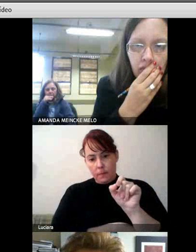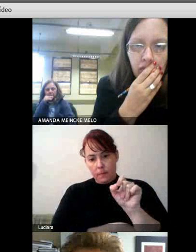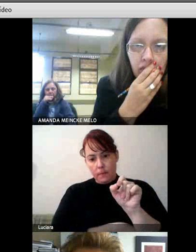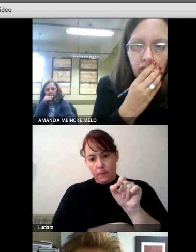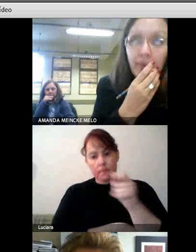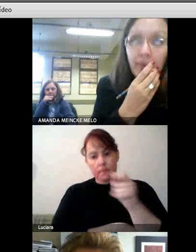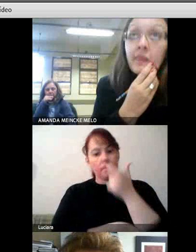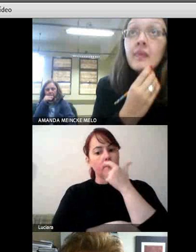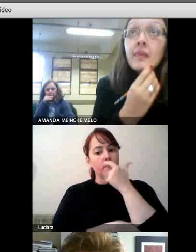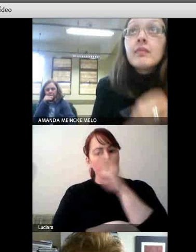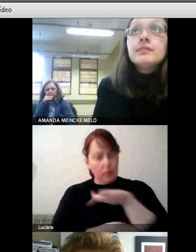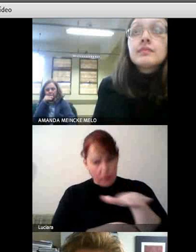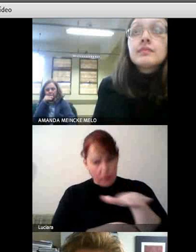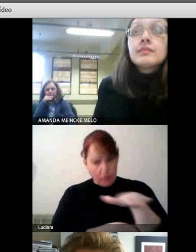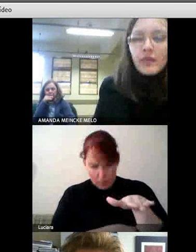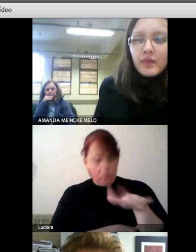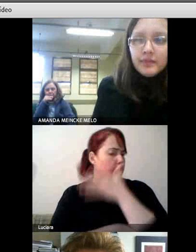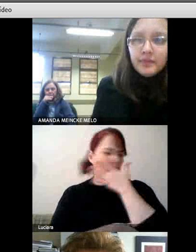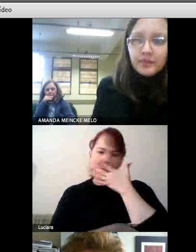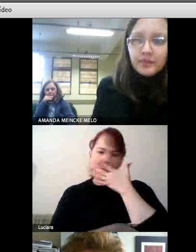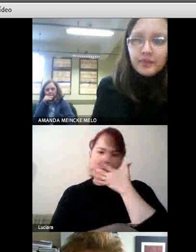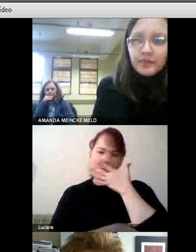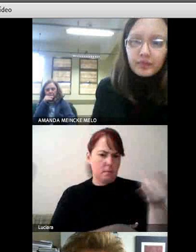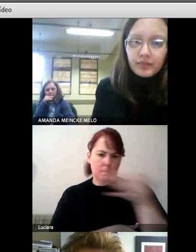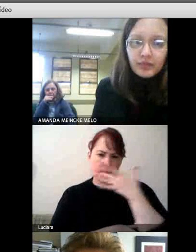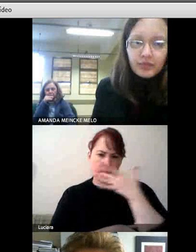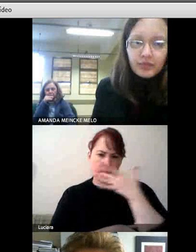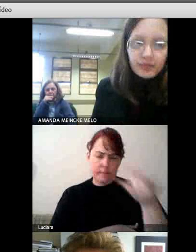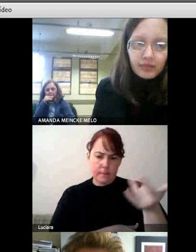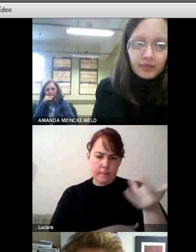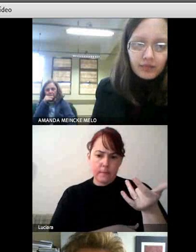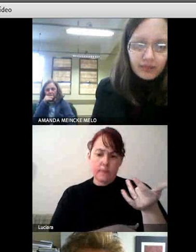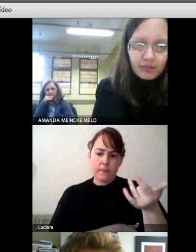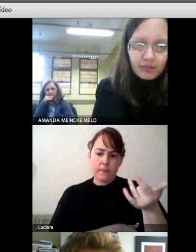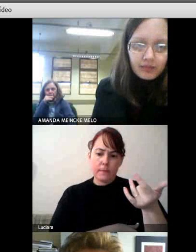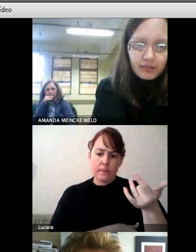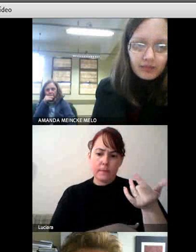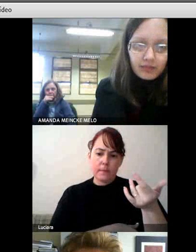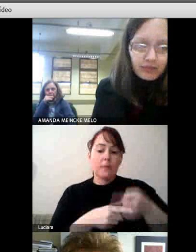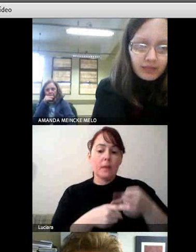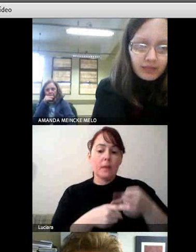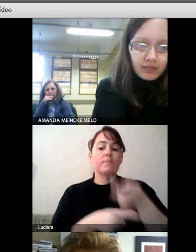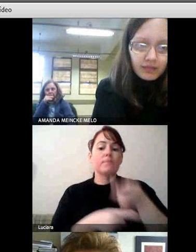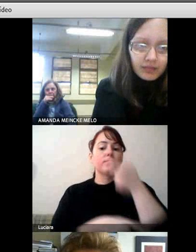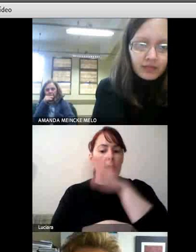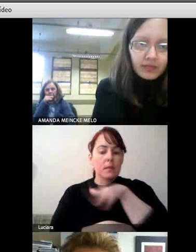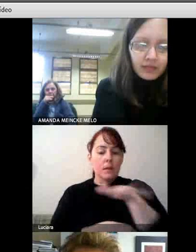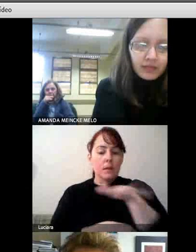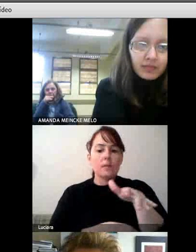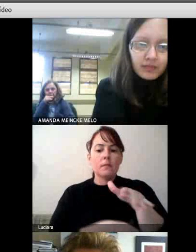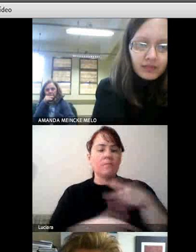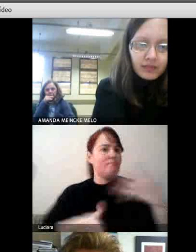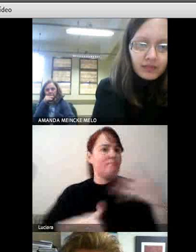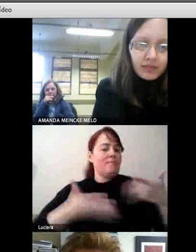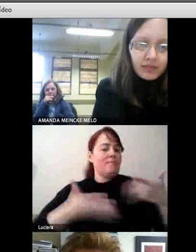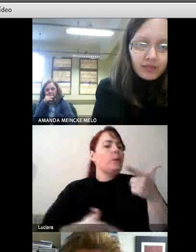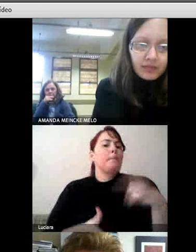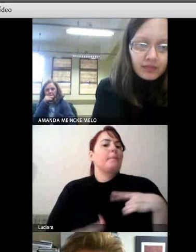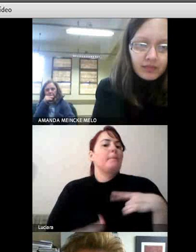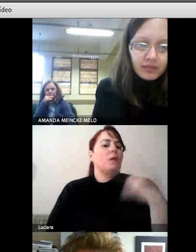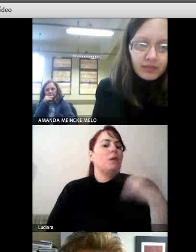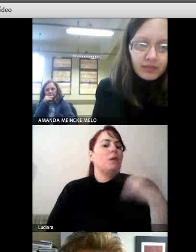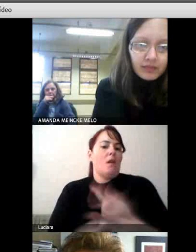Agora, se ela tiver, e o diretor da escola, a coordenadora pedagógica, o NDE, faz uma proposta,